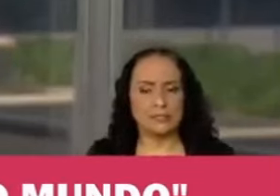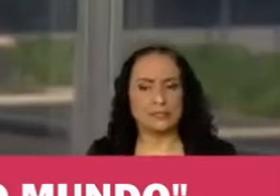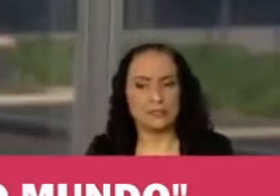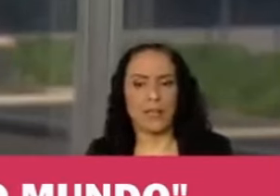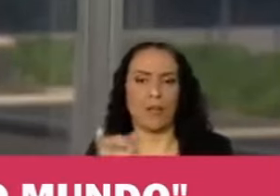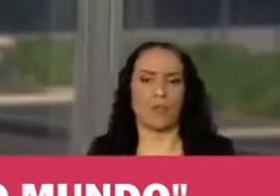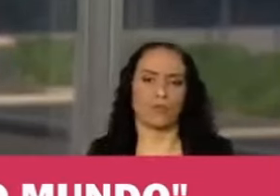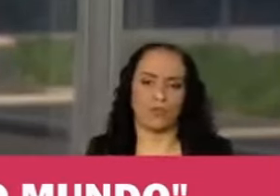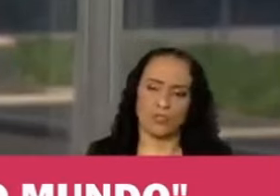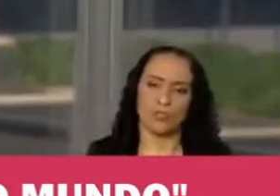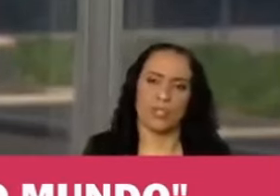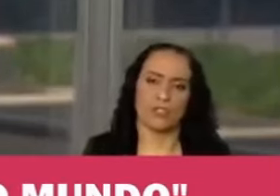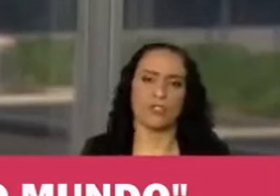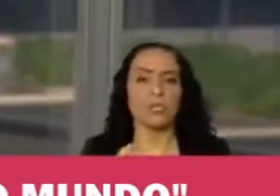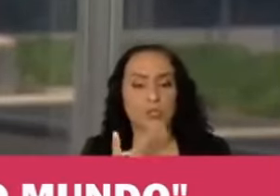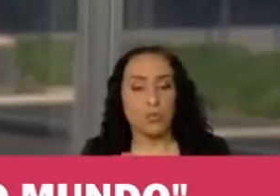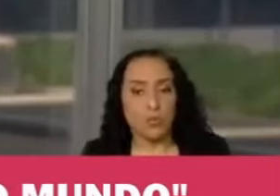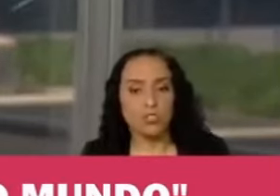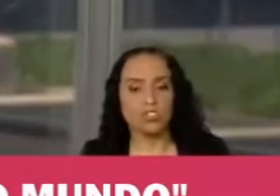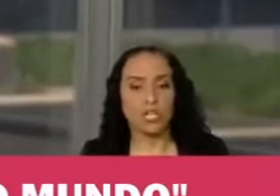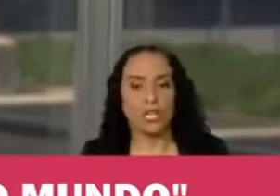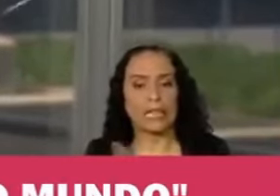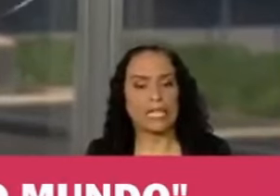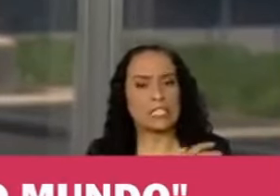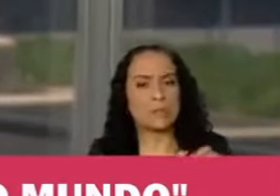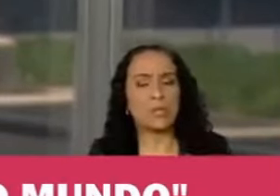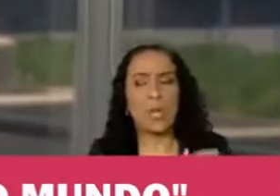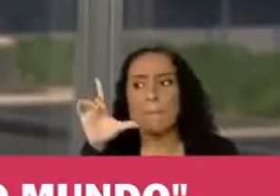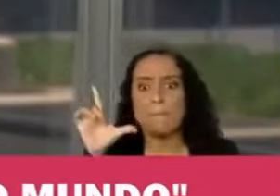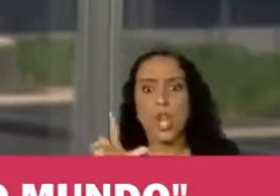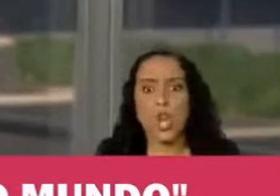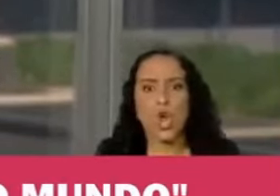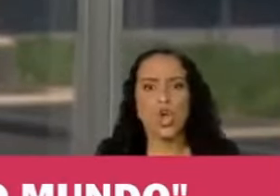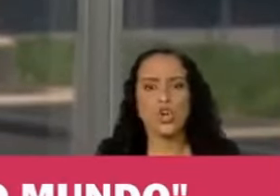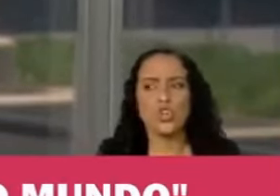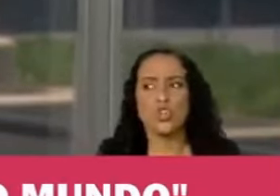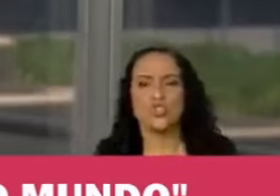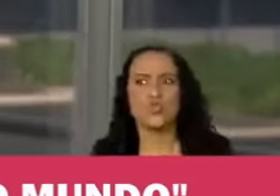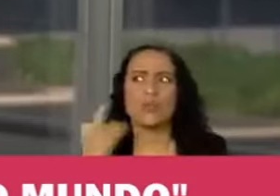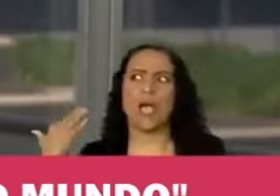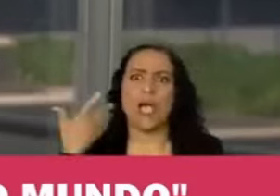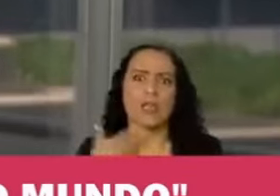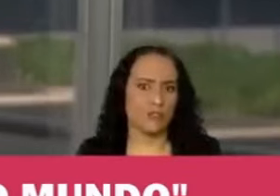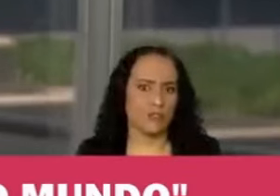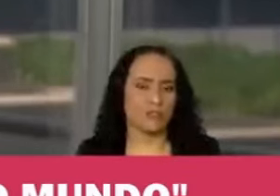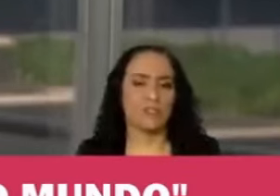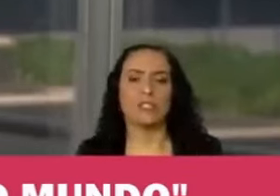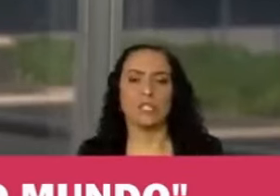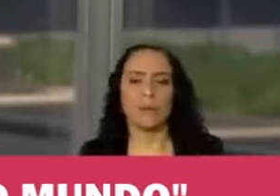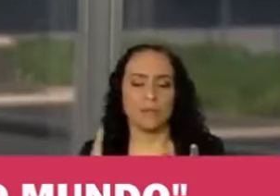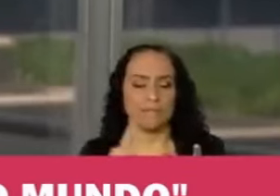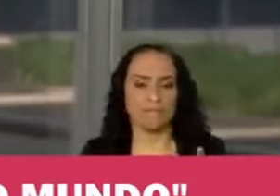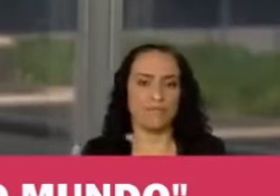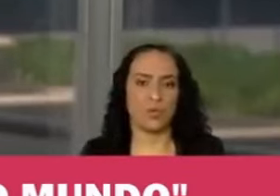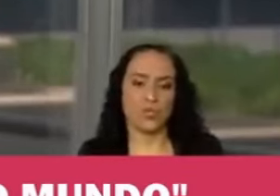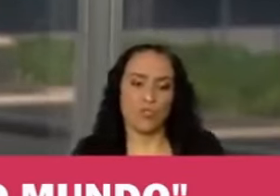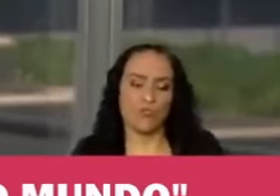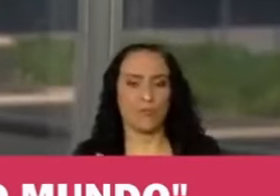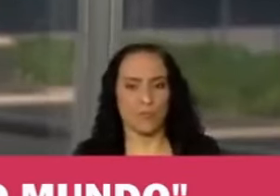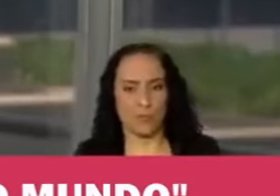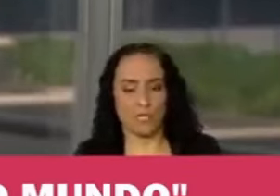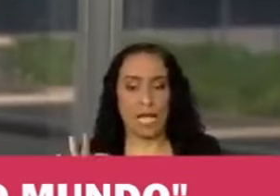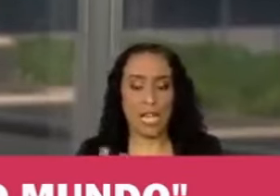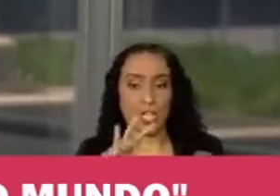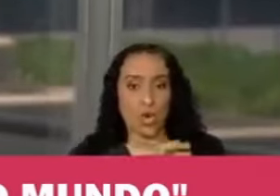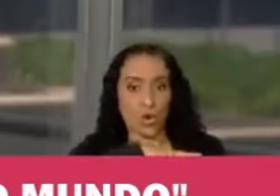oportunidades. Que bom que a gente hoje está com uma taxa de desemprego que é a menor taxa das últimas décadas. E a questão do combate à fome e à pobreza. A